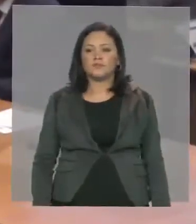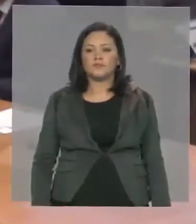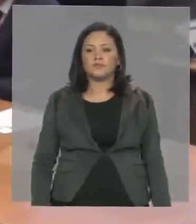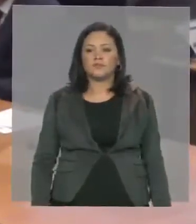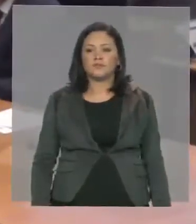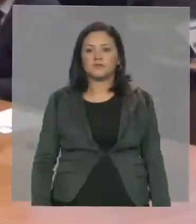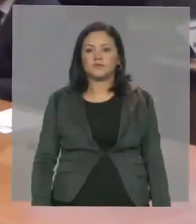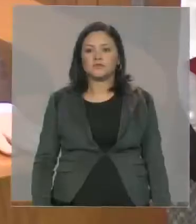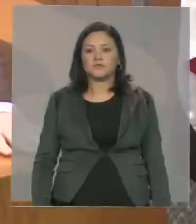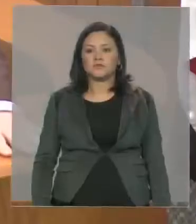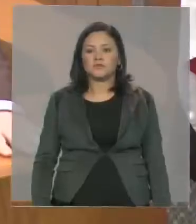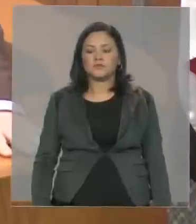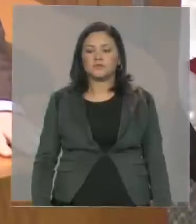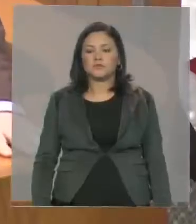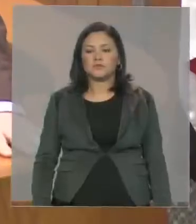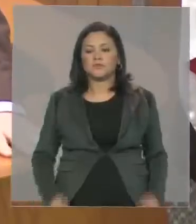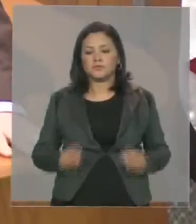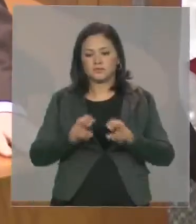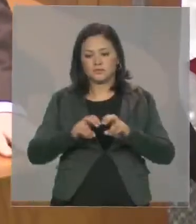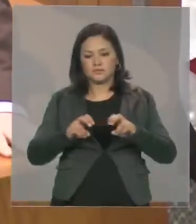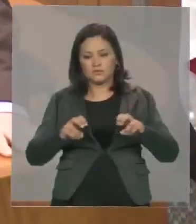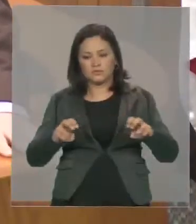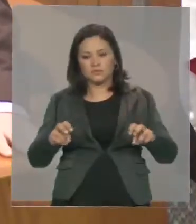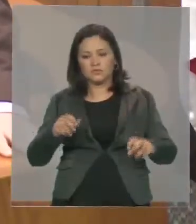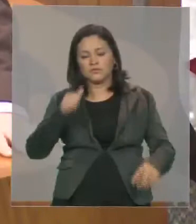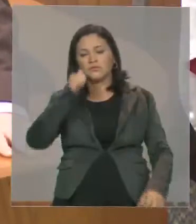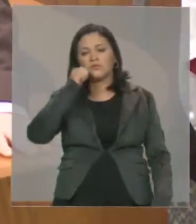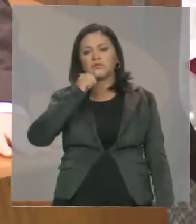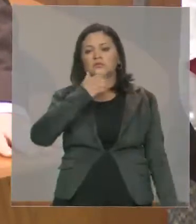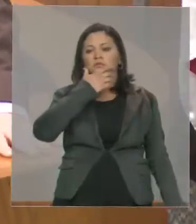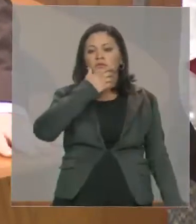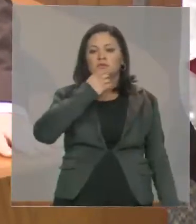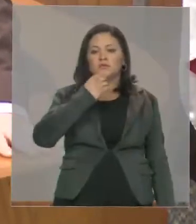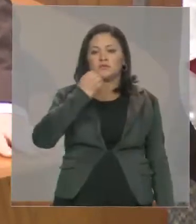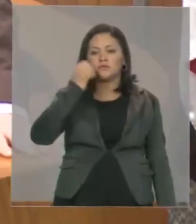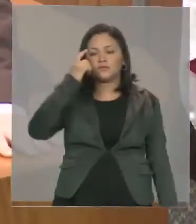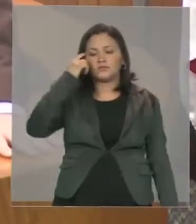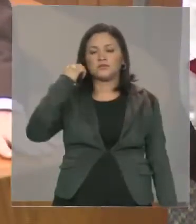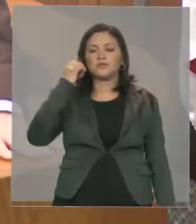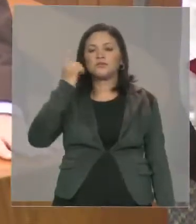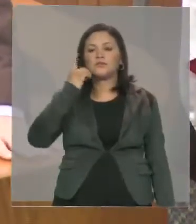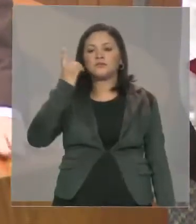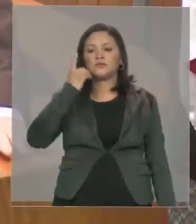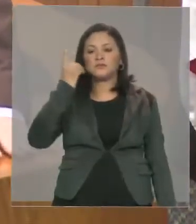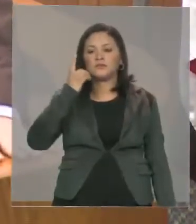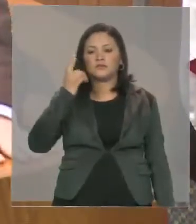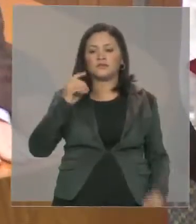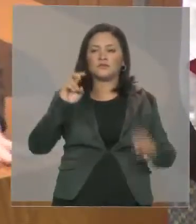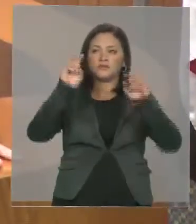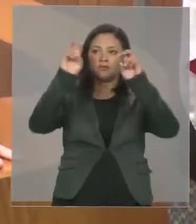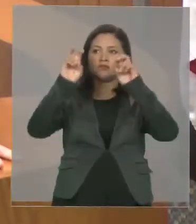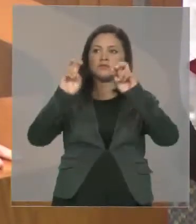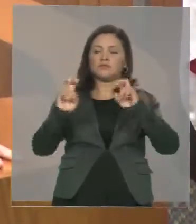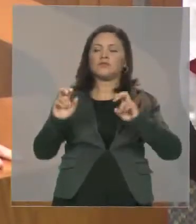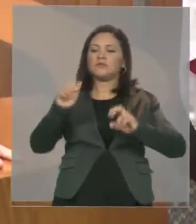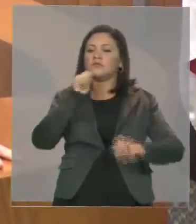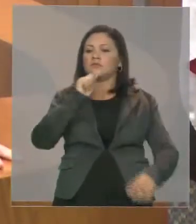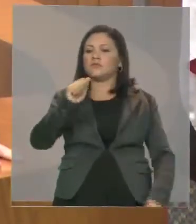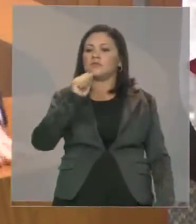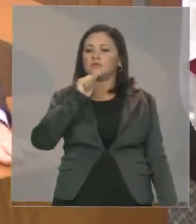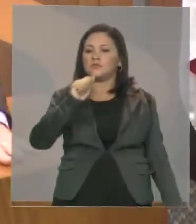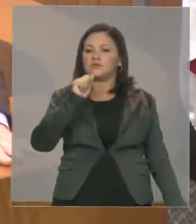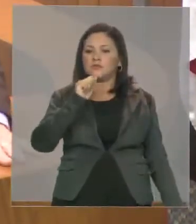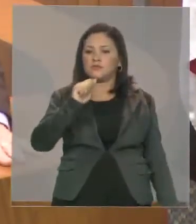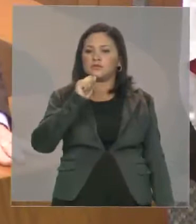mesa, senhoras e senhores deputados, galeria, imprensa, TV